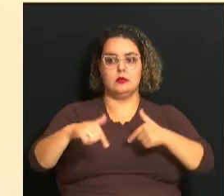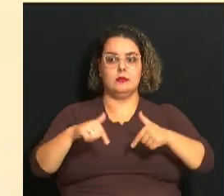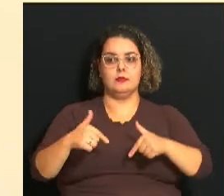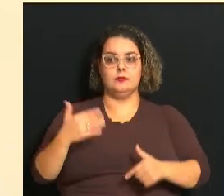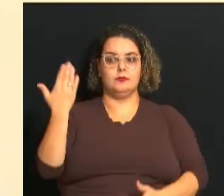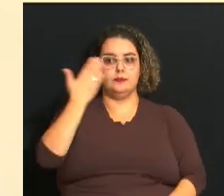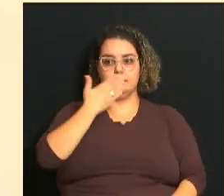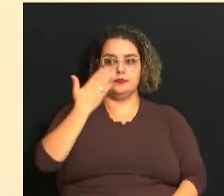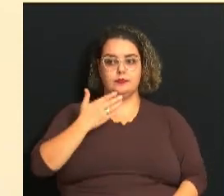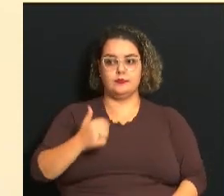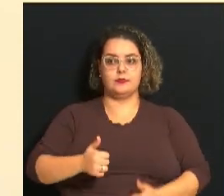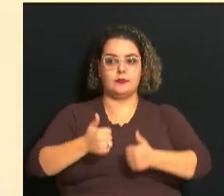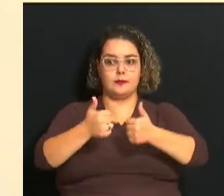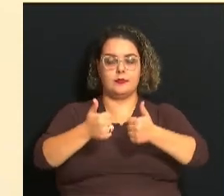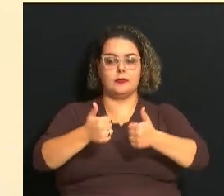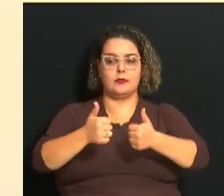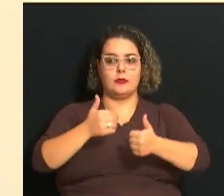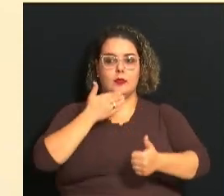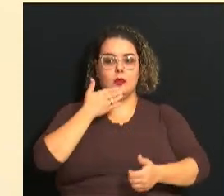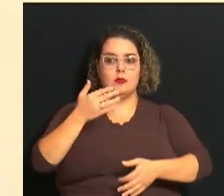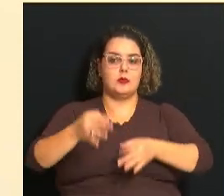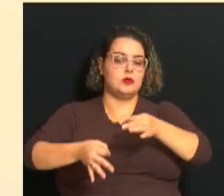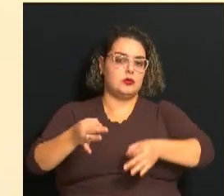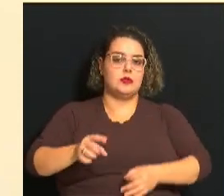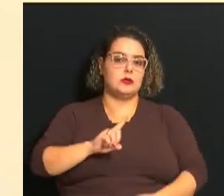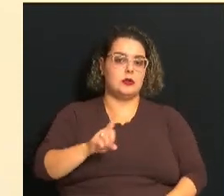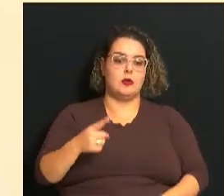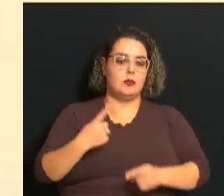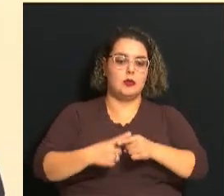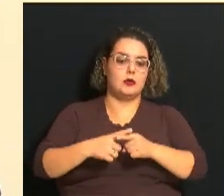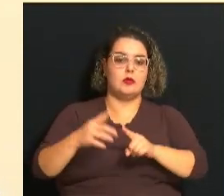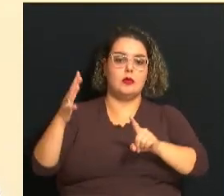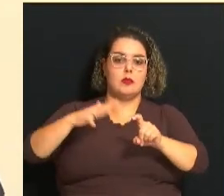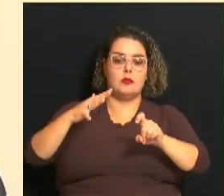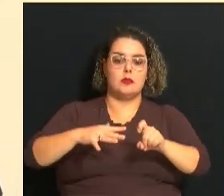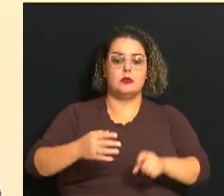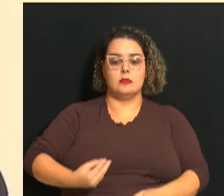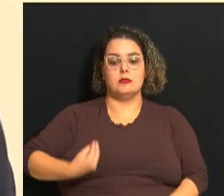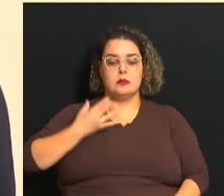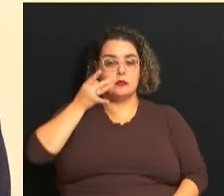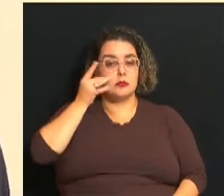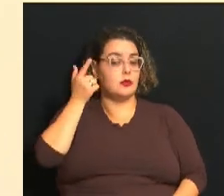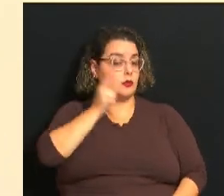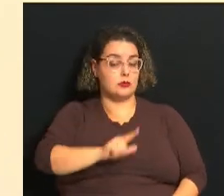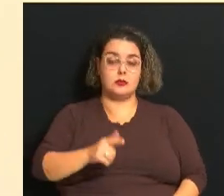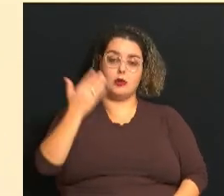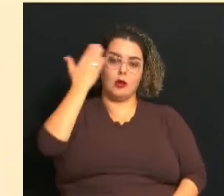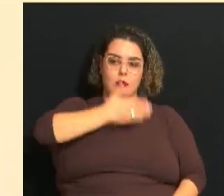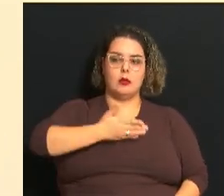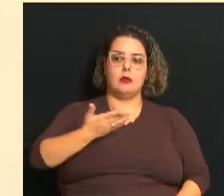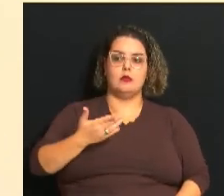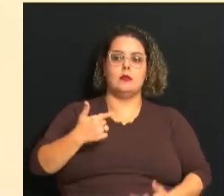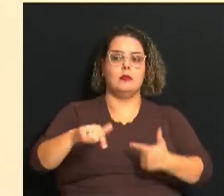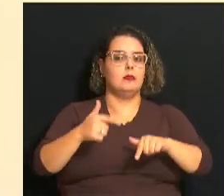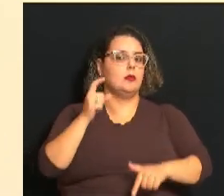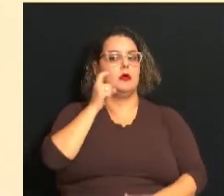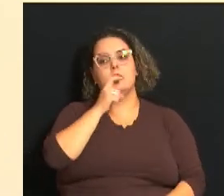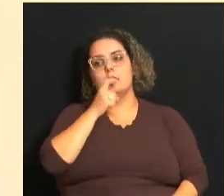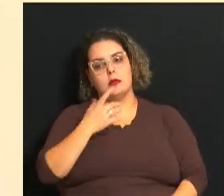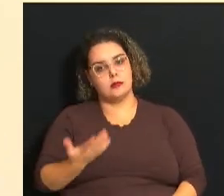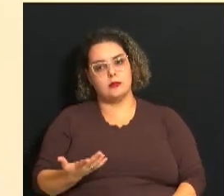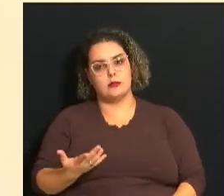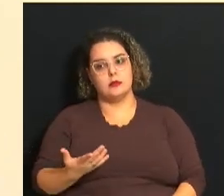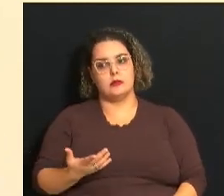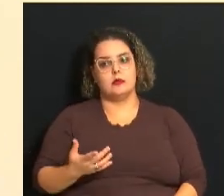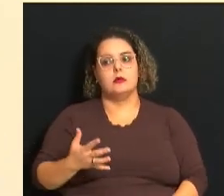vê é positivo a sua demanda judicial não porque o assédio não estava presente vai pe não conseguiu provar então o trabalhador não estava mentindo e nesse